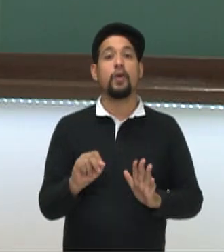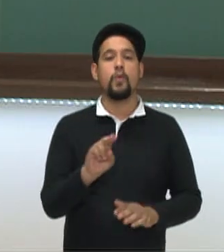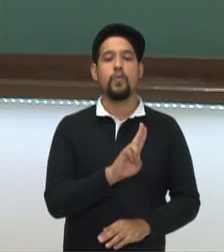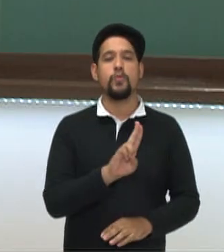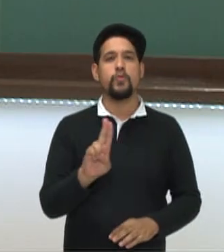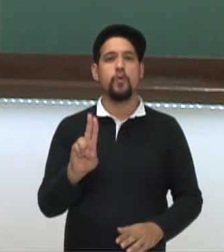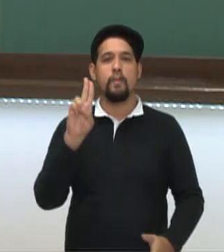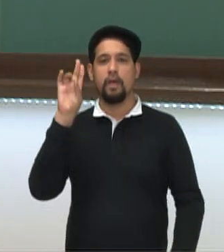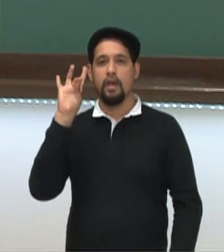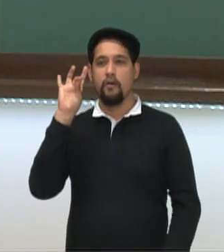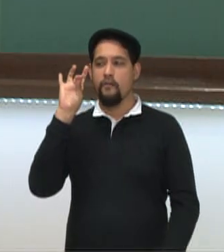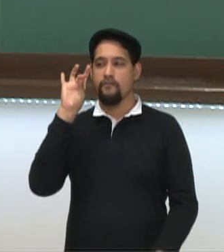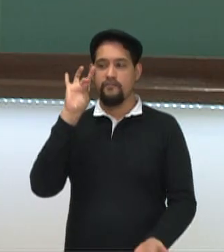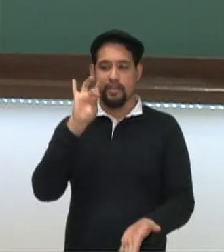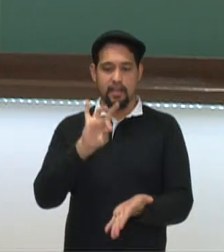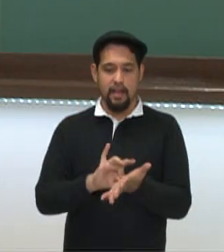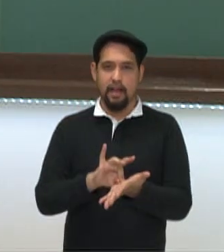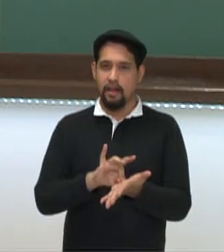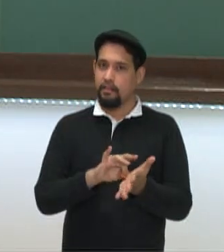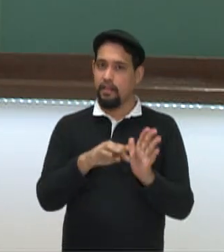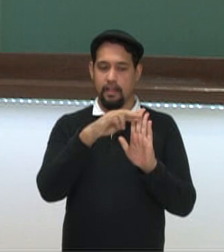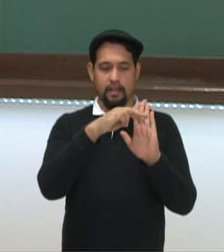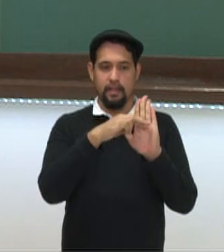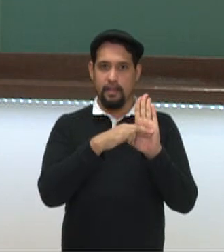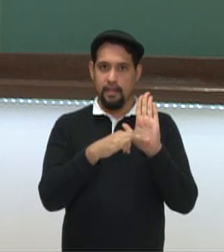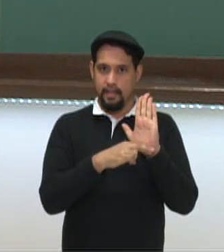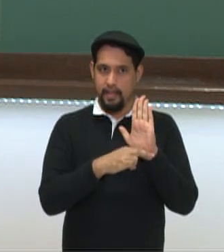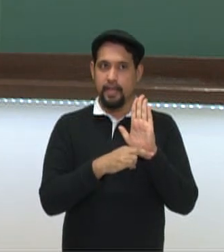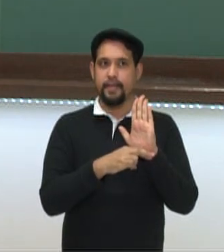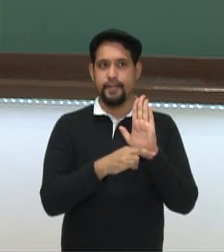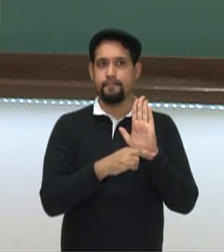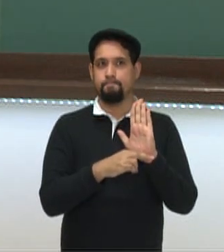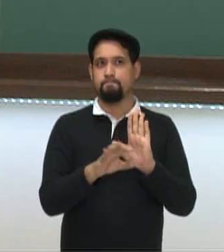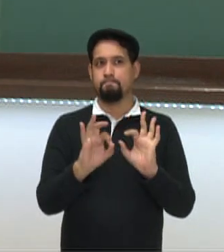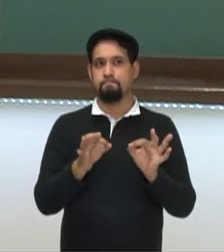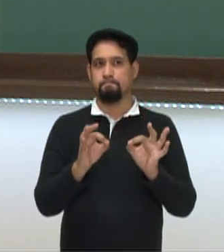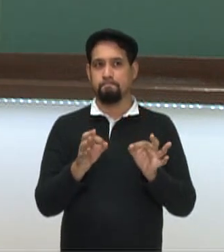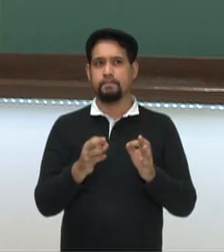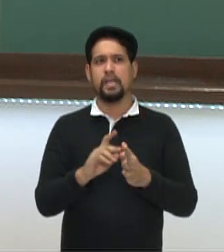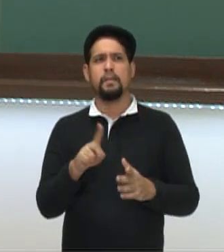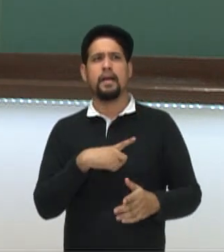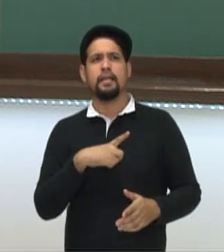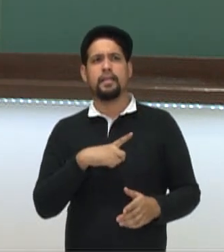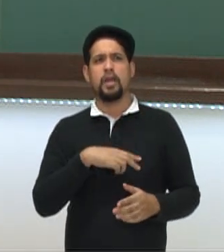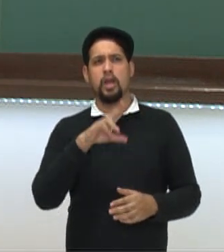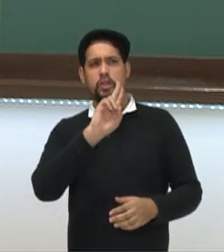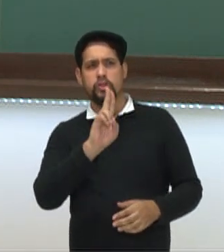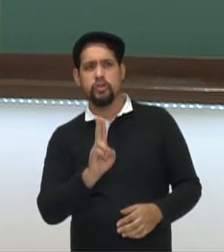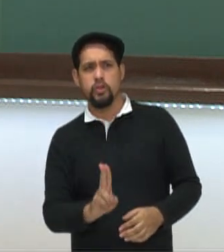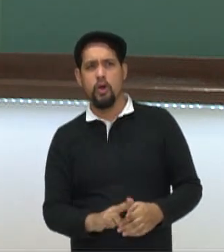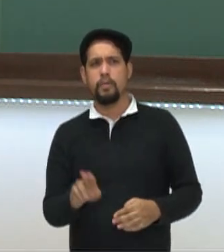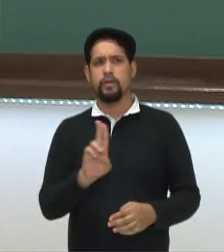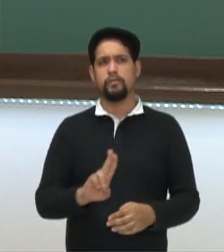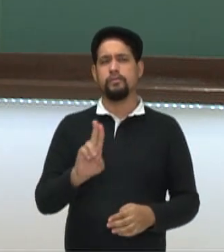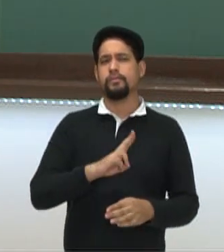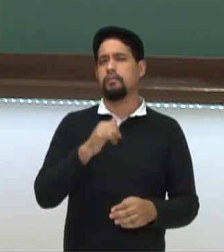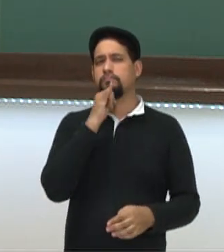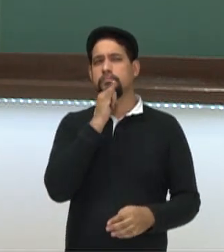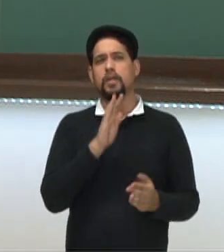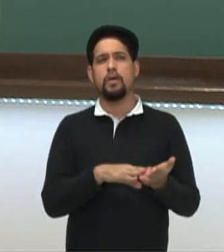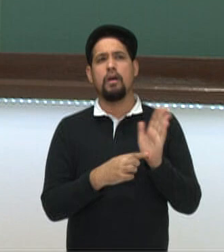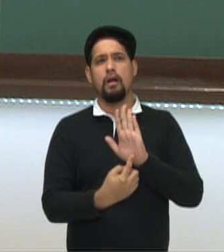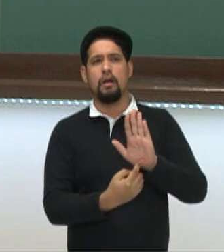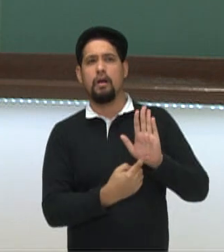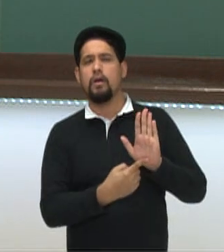nome oficial seguindo a regra da IUPAC. Agora, nós temos nomes usuais para